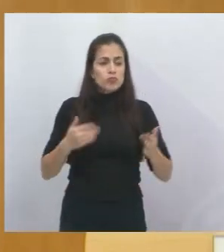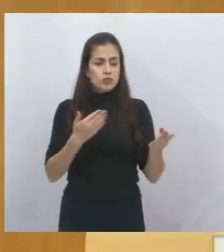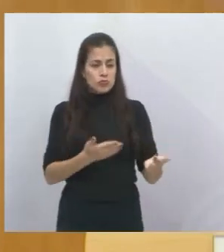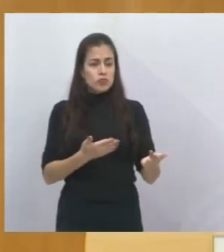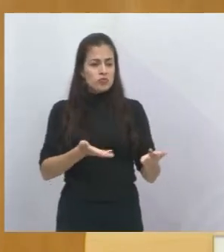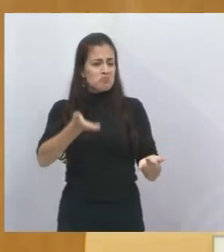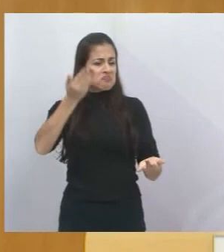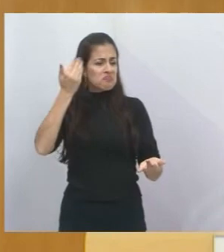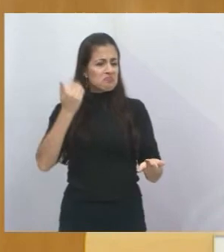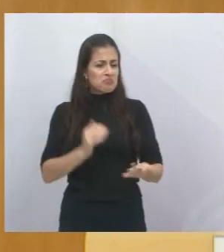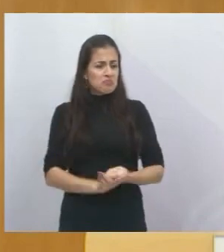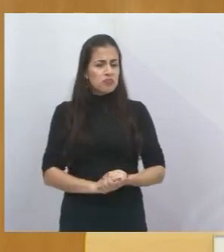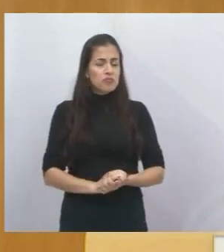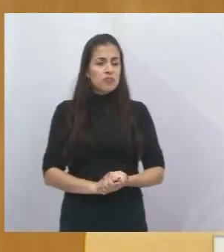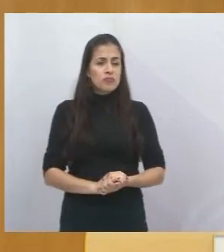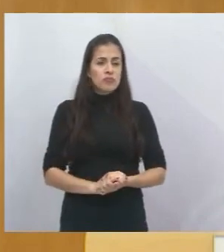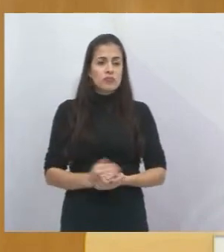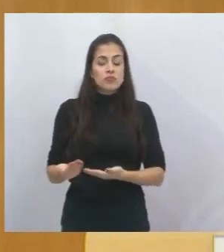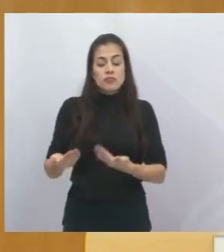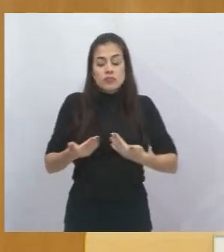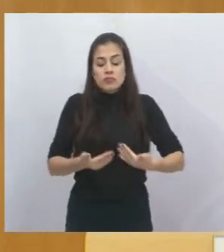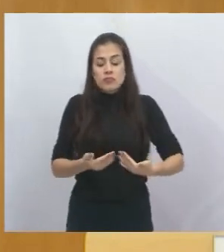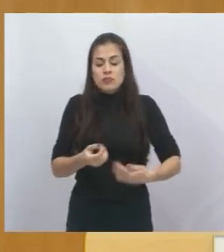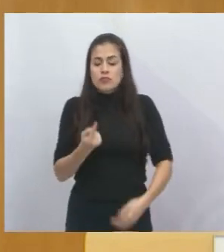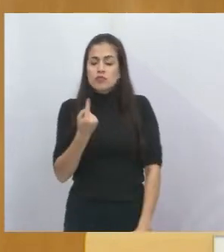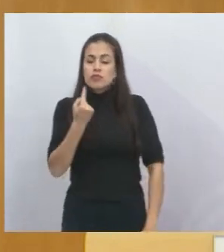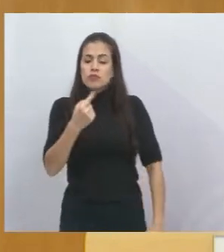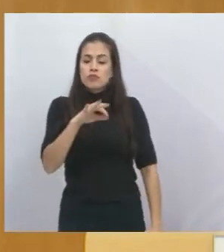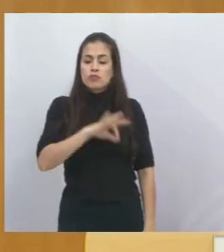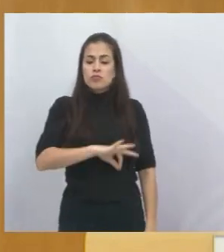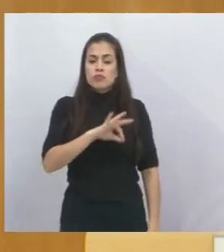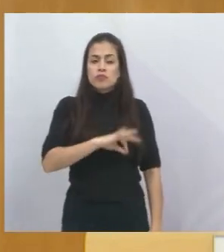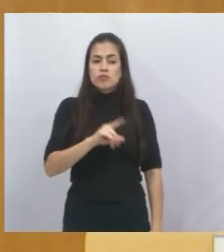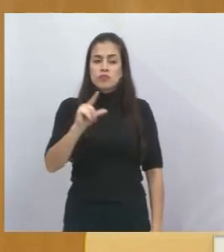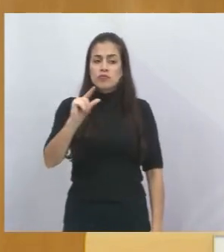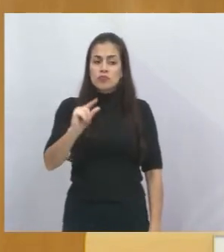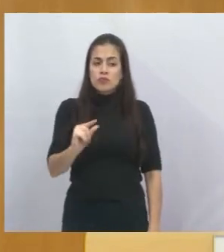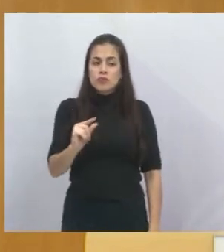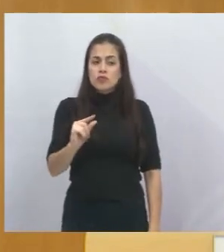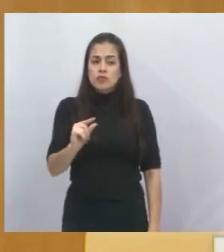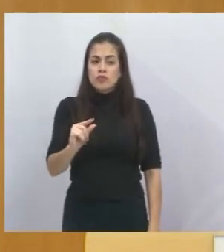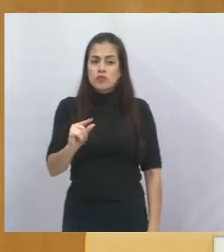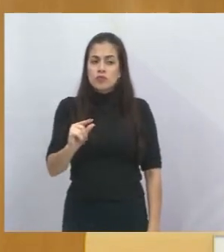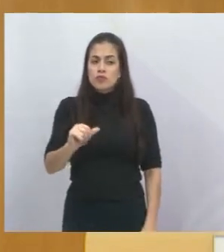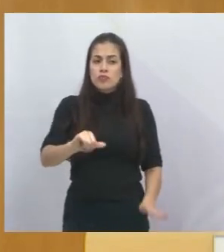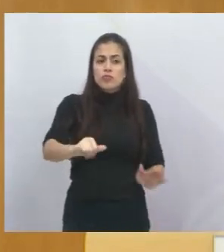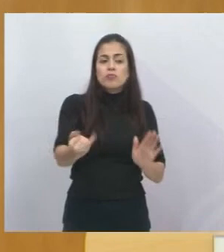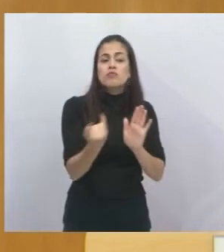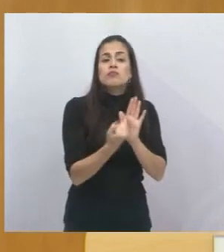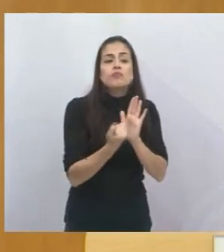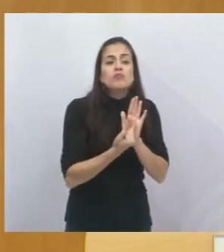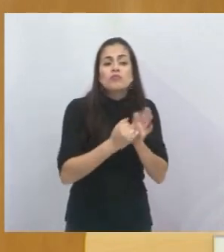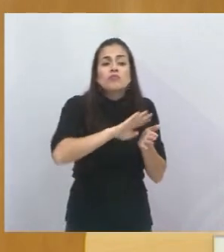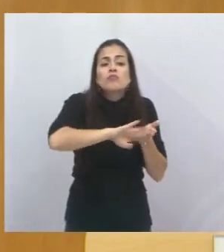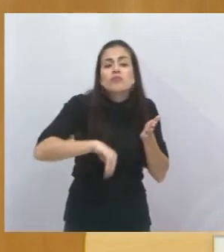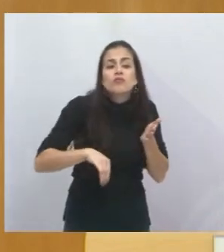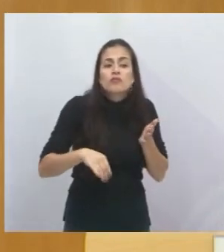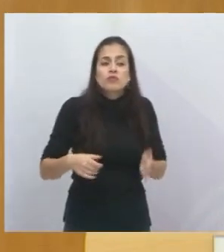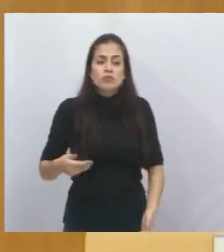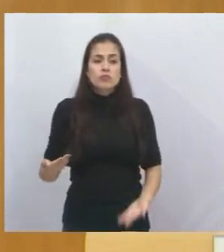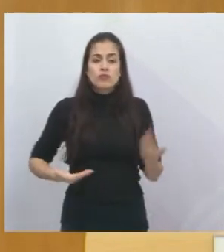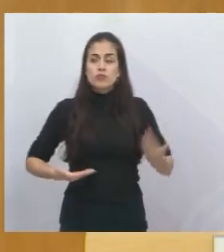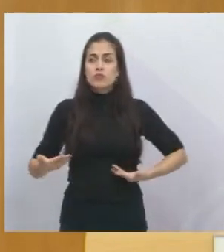situação. Um salário mínimo ia taxar o servidor. Nós lutamos para